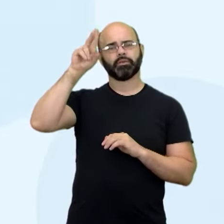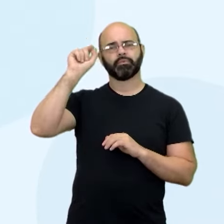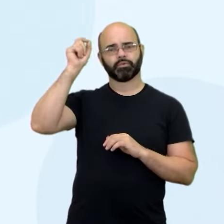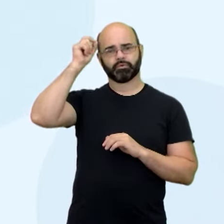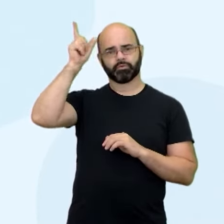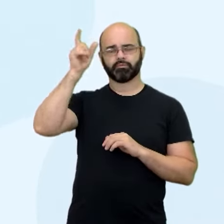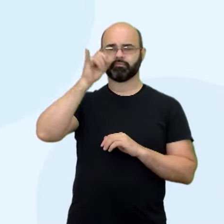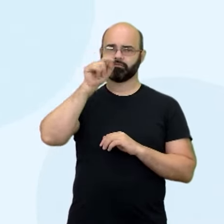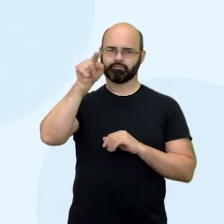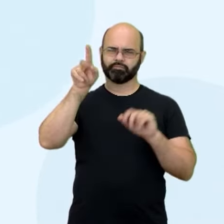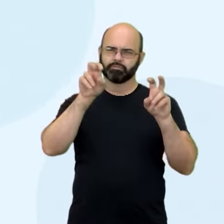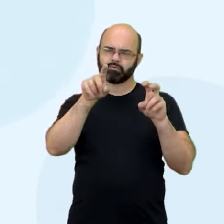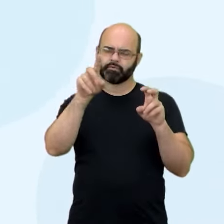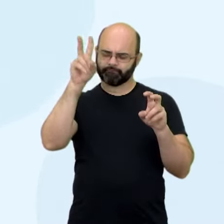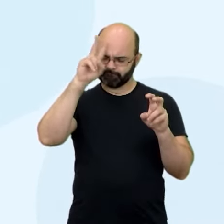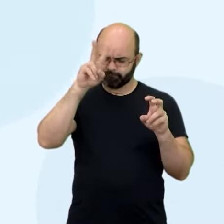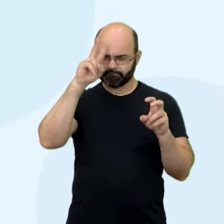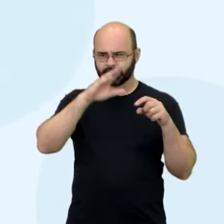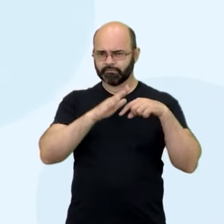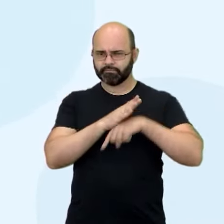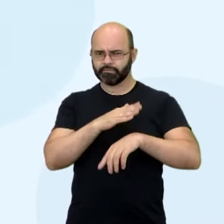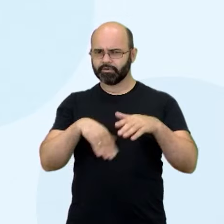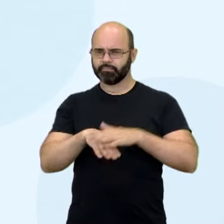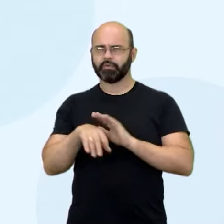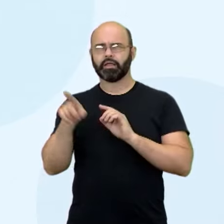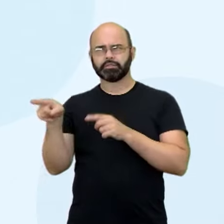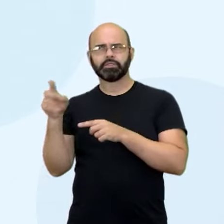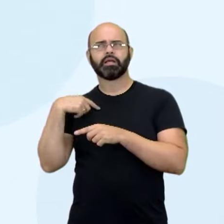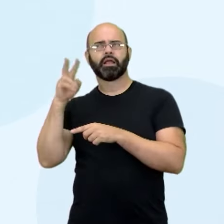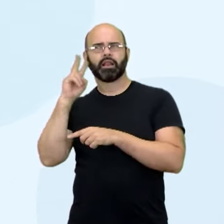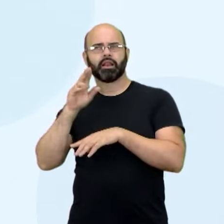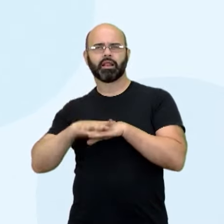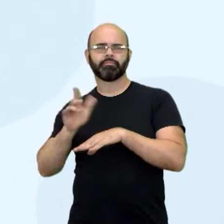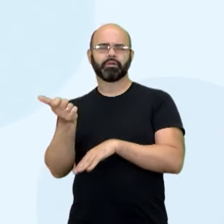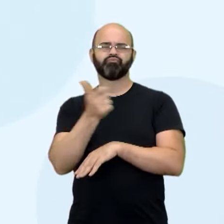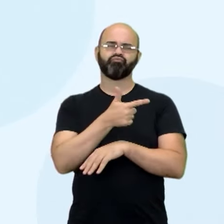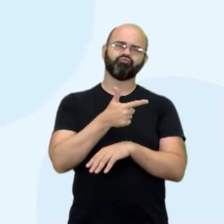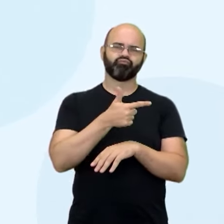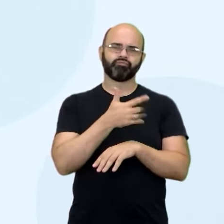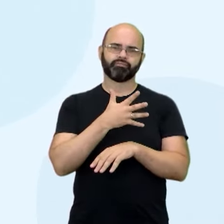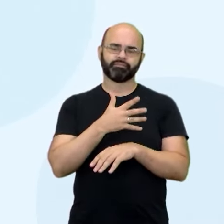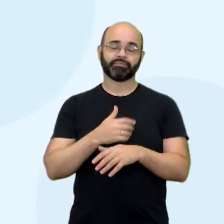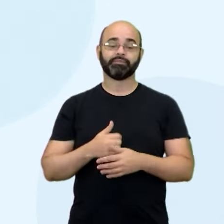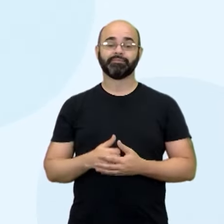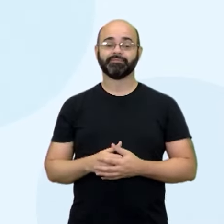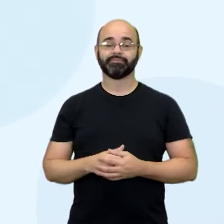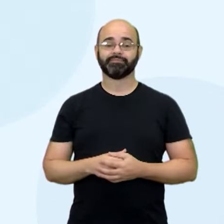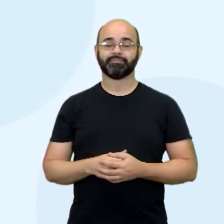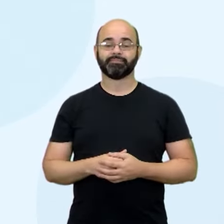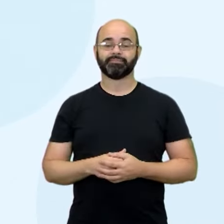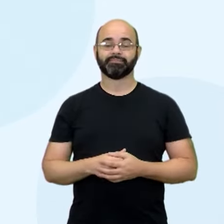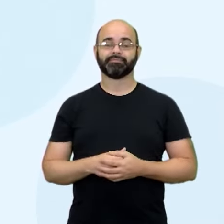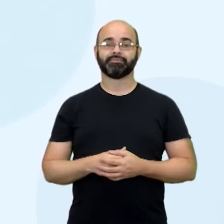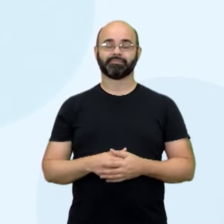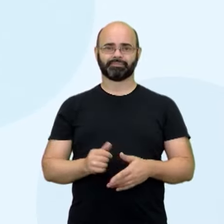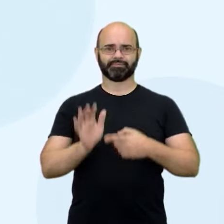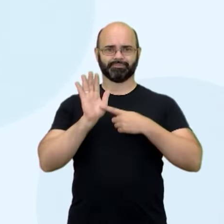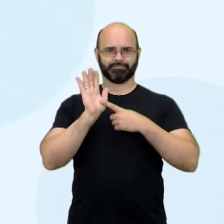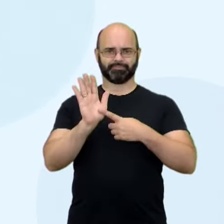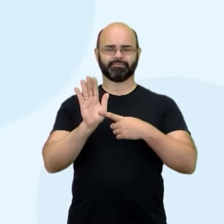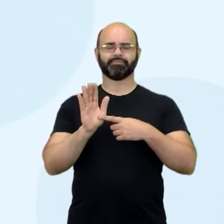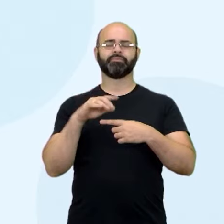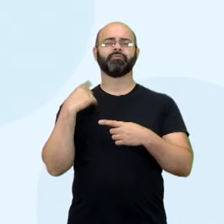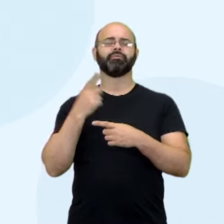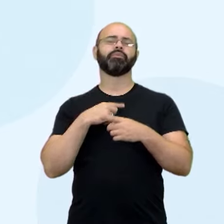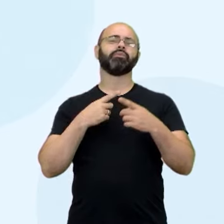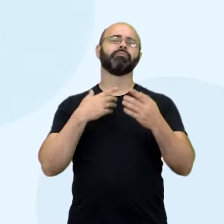desse. Você se recorda com detalhe mais de um do que do outro? E desses patrimônios, manifestações, quais que nós